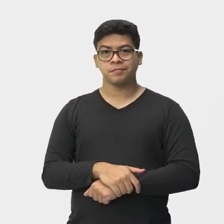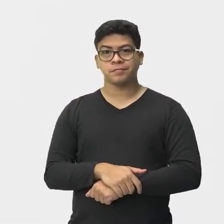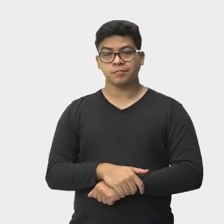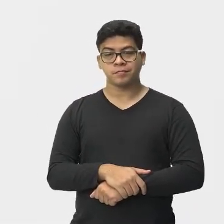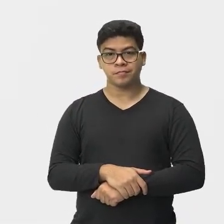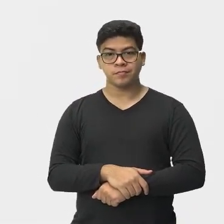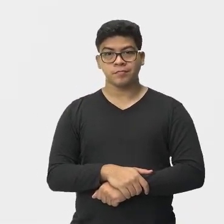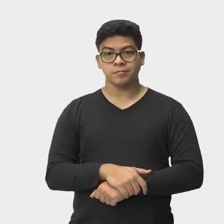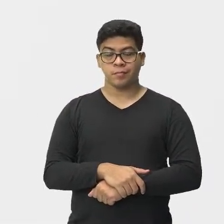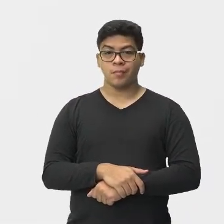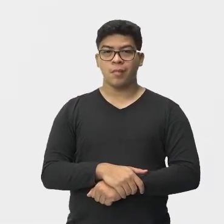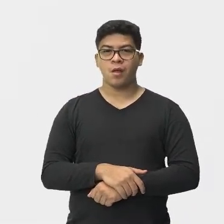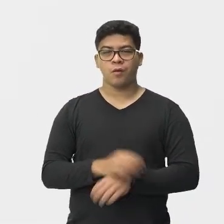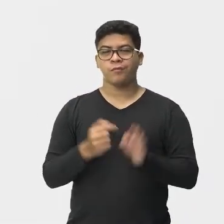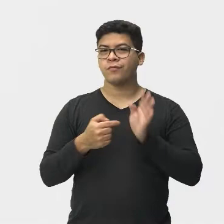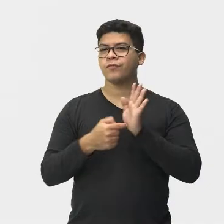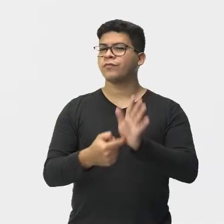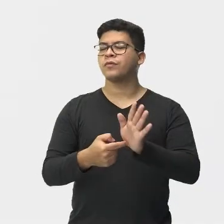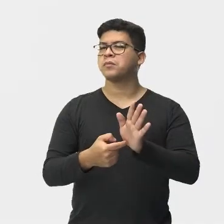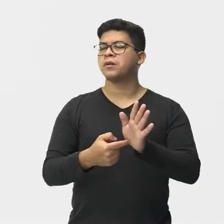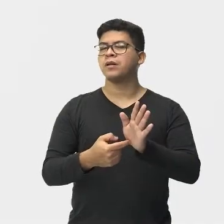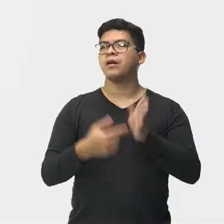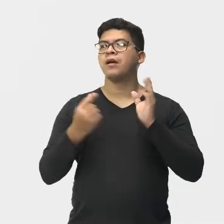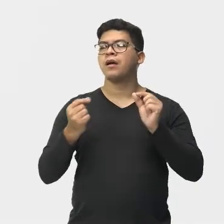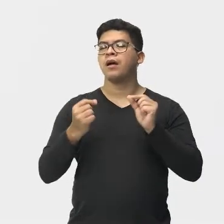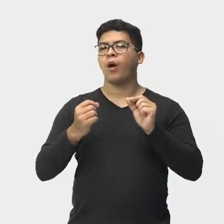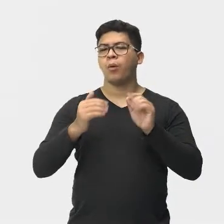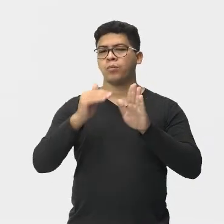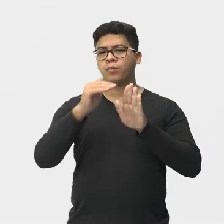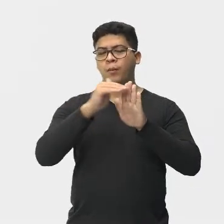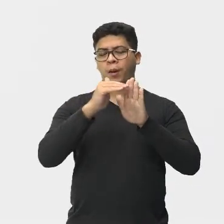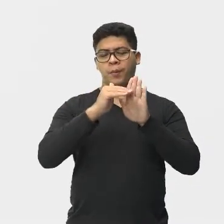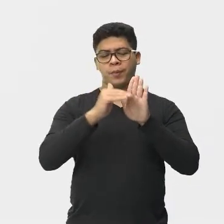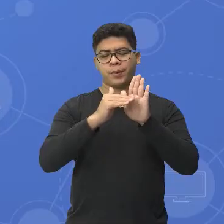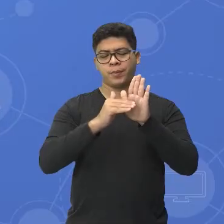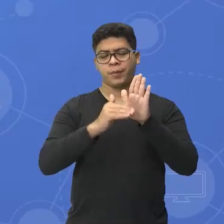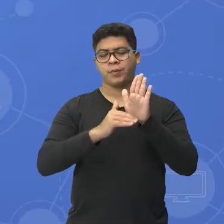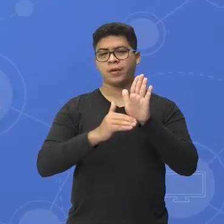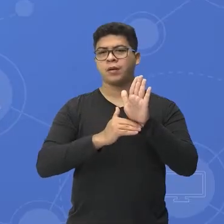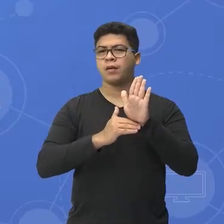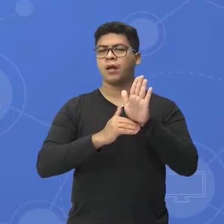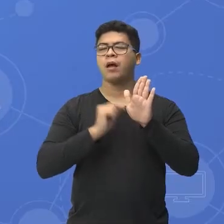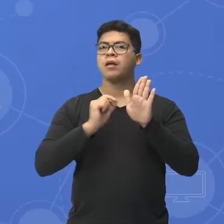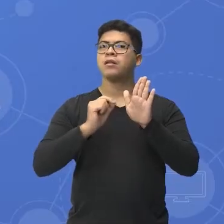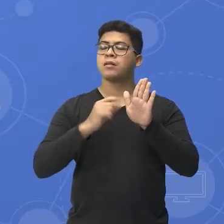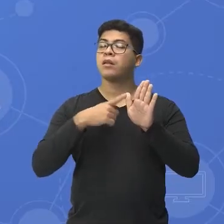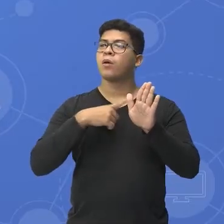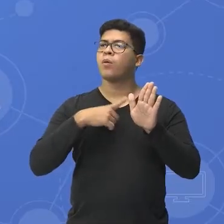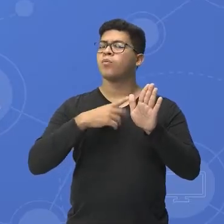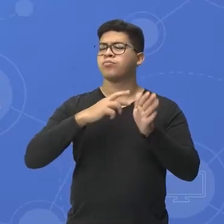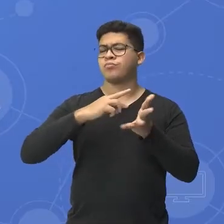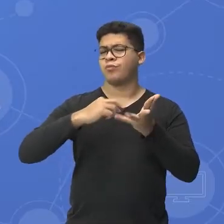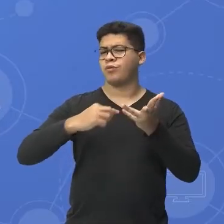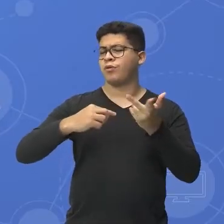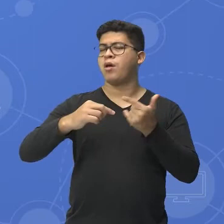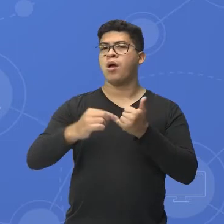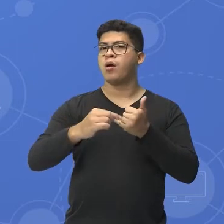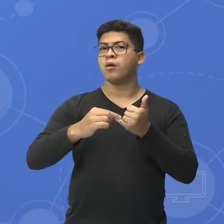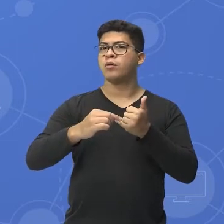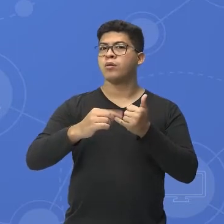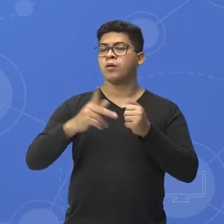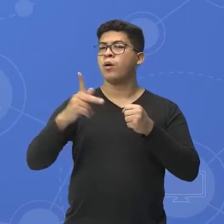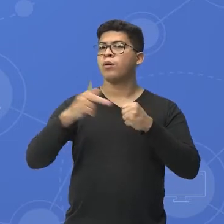Eu vou mostrar agora aqui para vocês a lista, né? Uma listinha que nós temos dos pronomes,